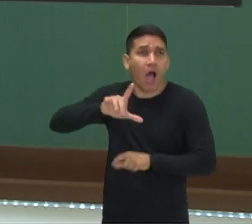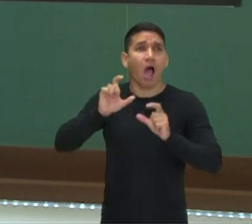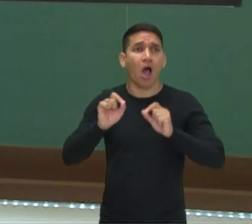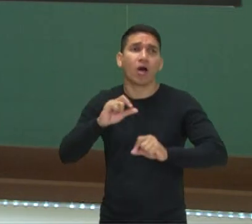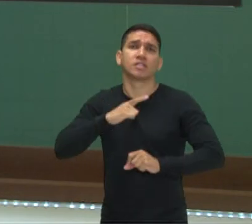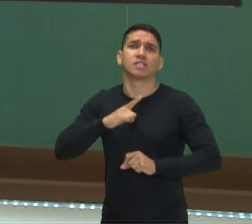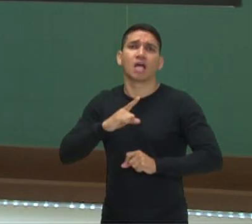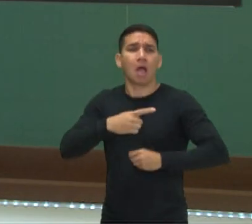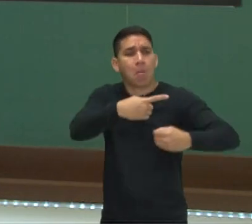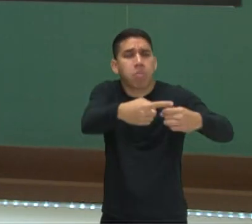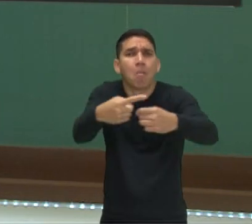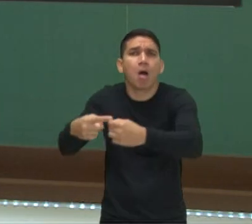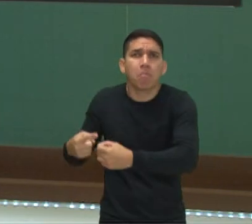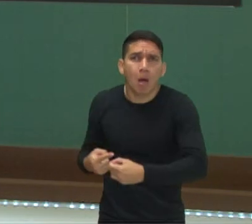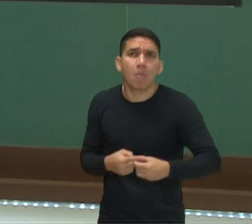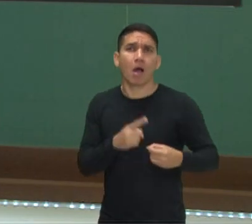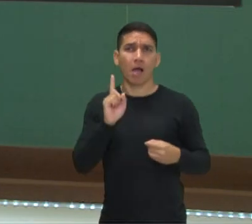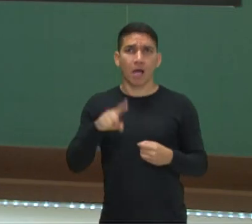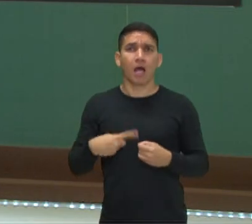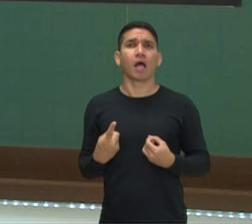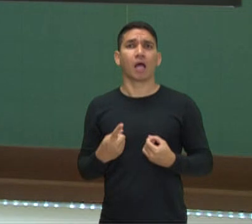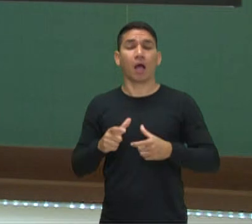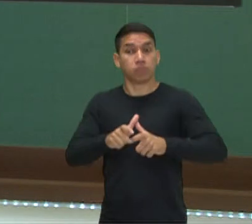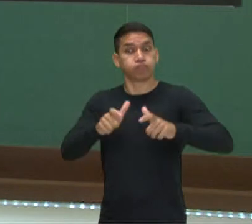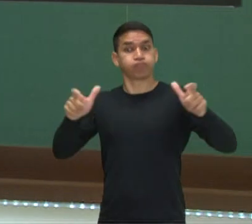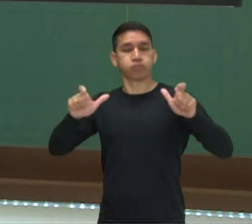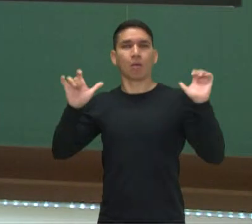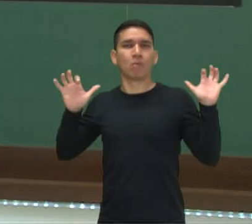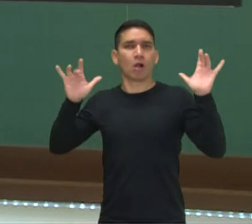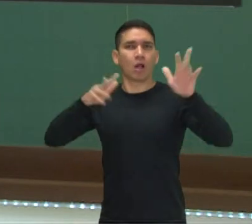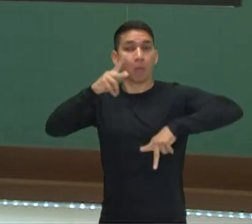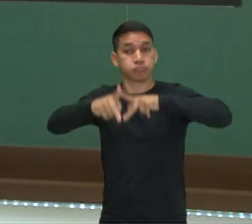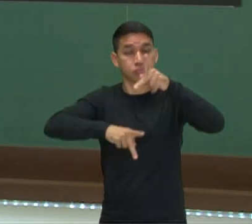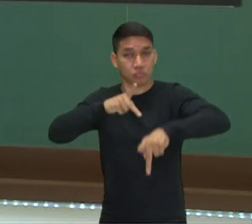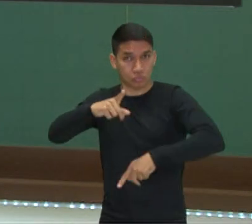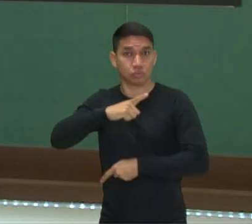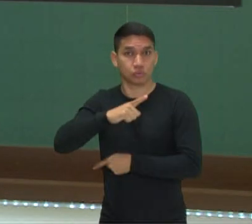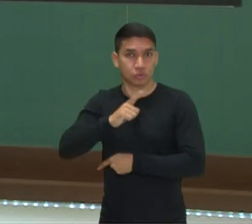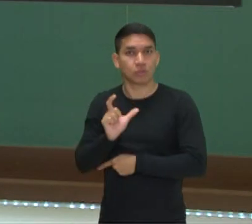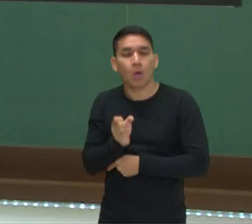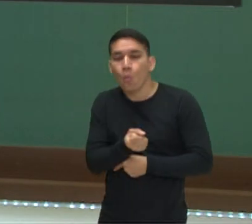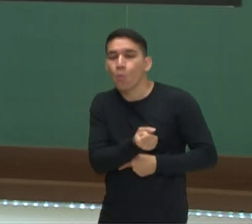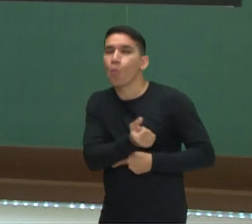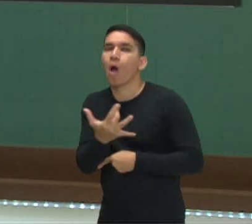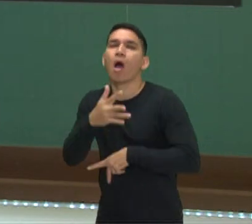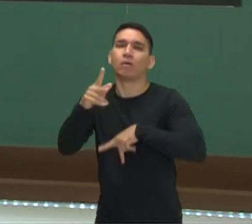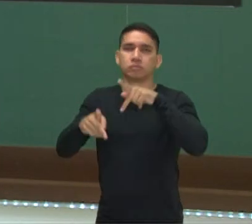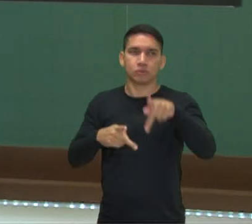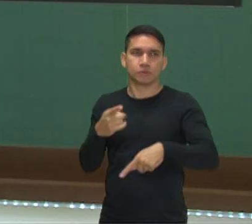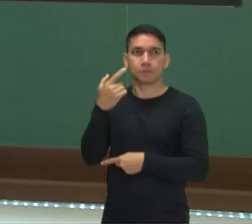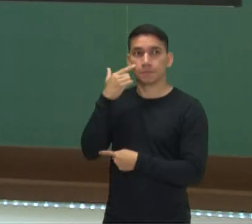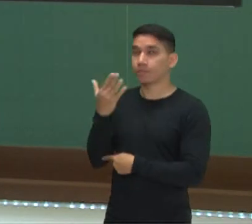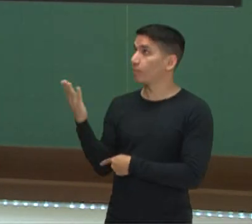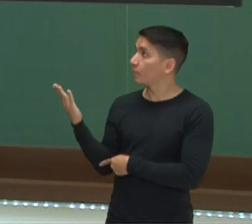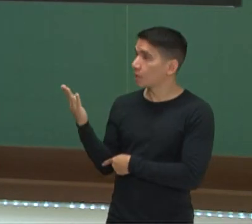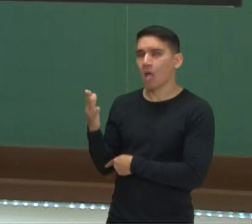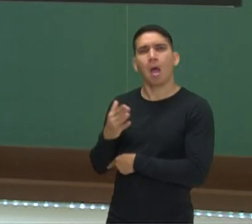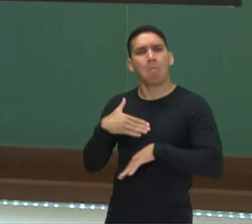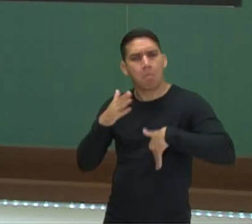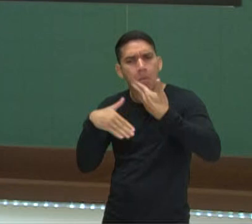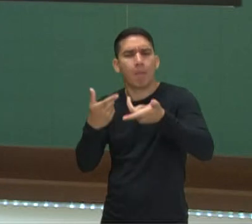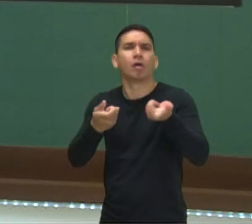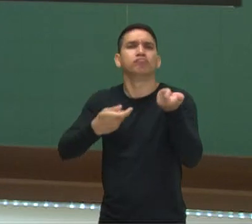de cidades, né? Que são cidades com um grande adensamento populacional, com grande quantidade de população, com